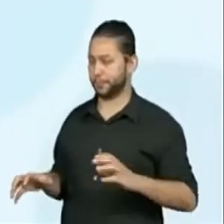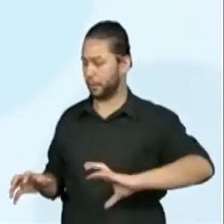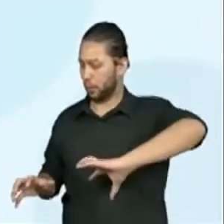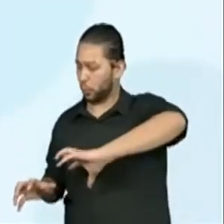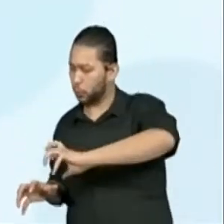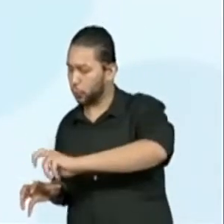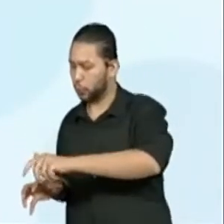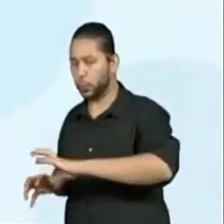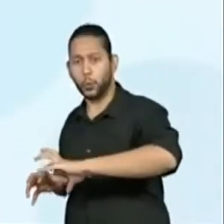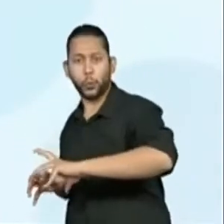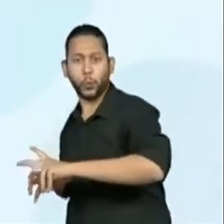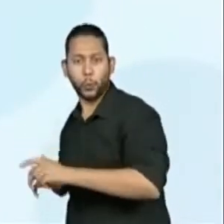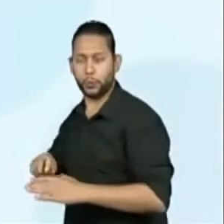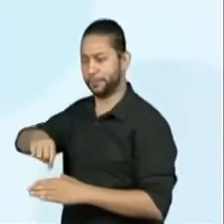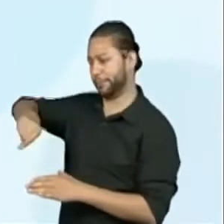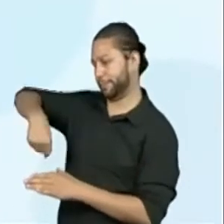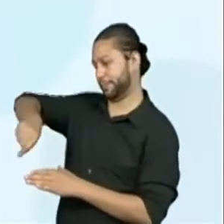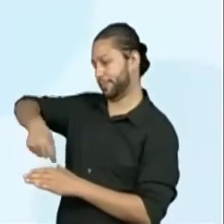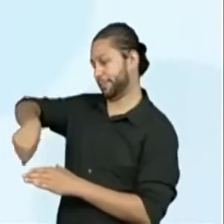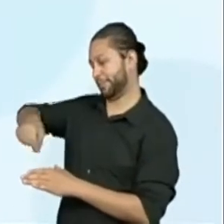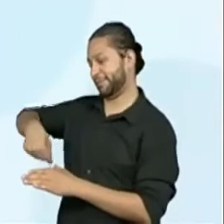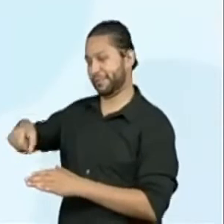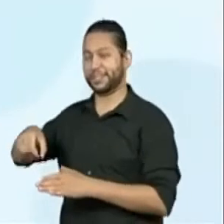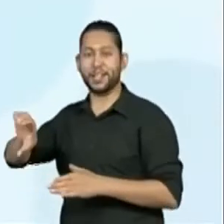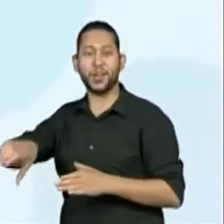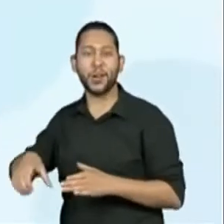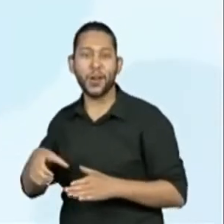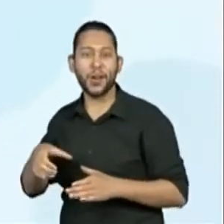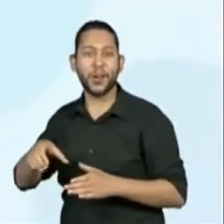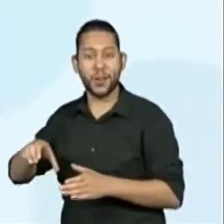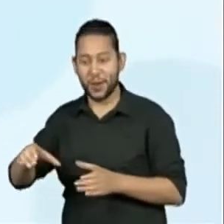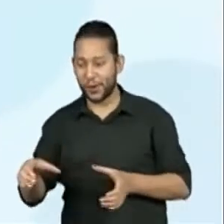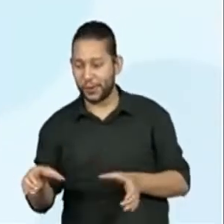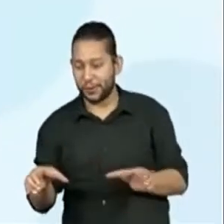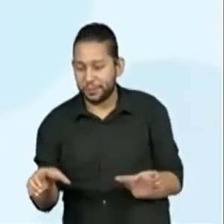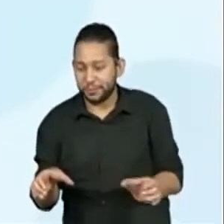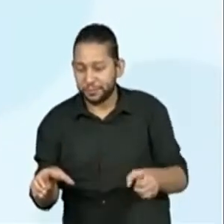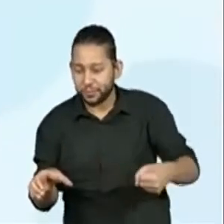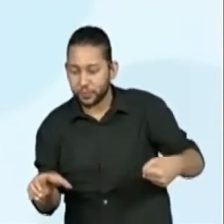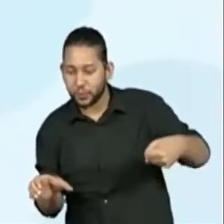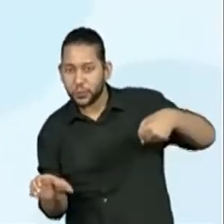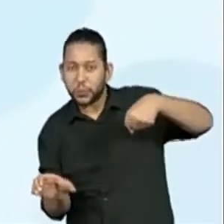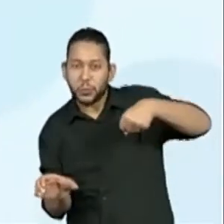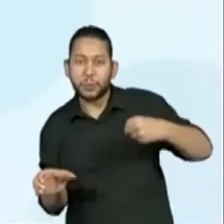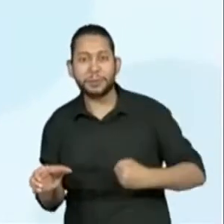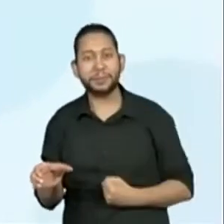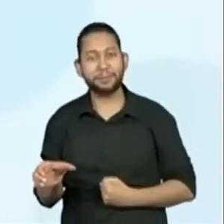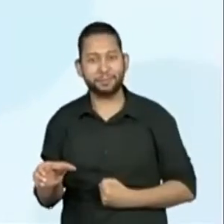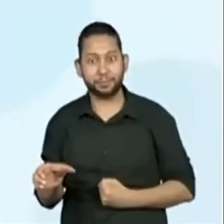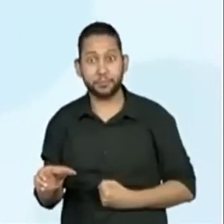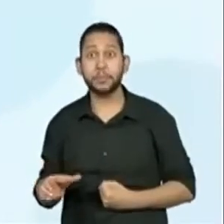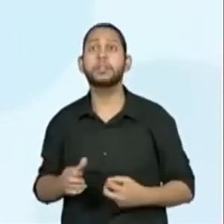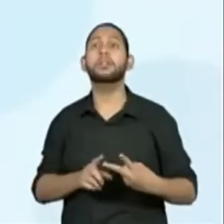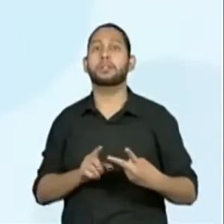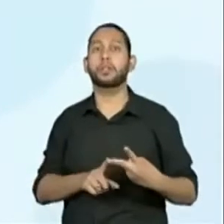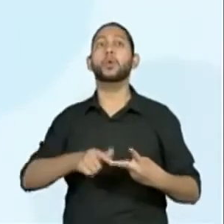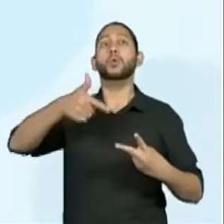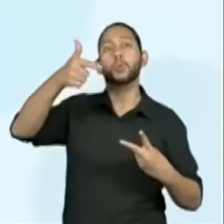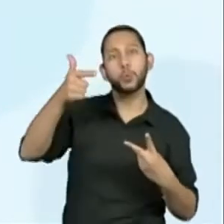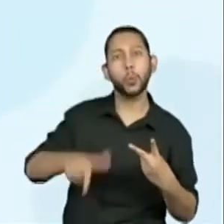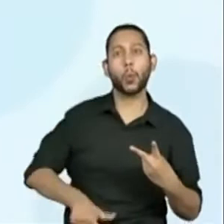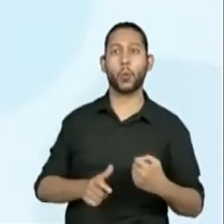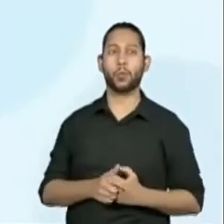contexto a mamãe informação que você vai utilizar para resolver a situação problema Ok o quê que você precisa saber